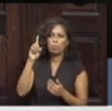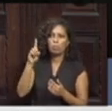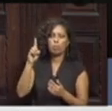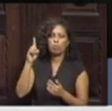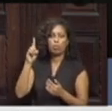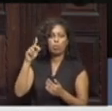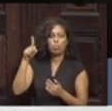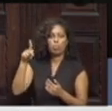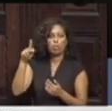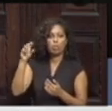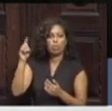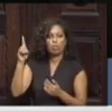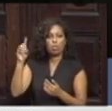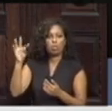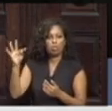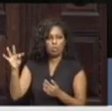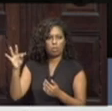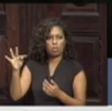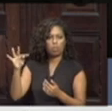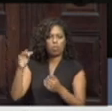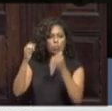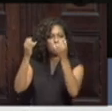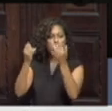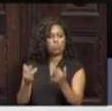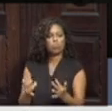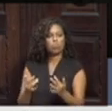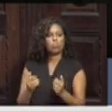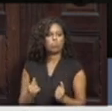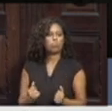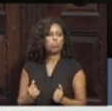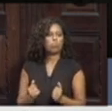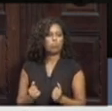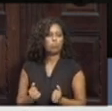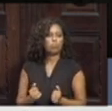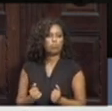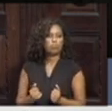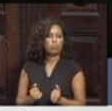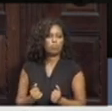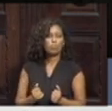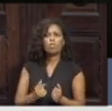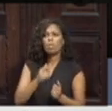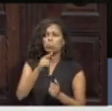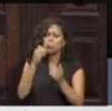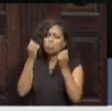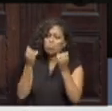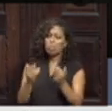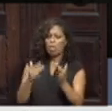que projetos os deputados dão entrada e não são publicados.